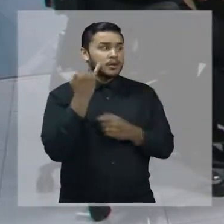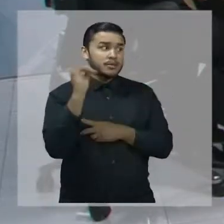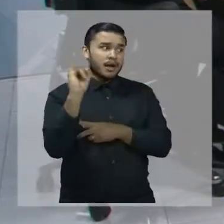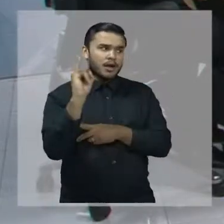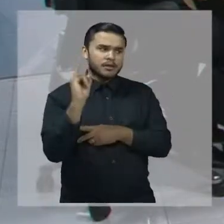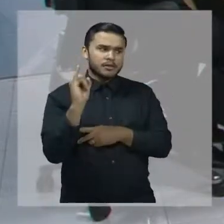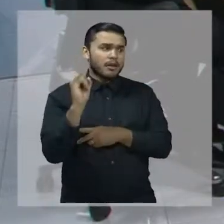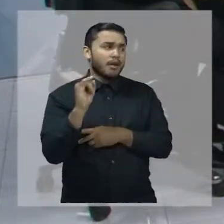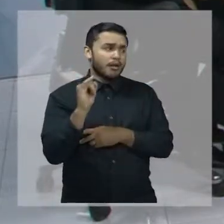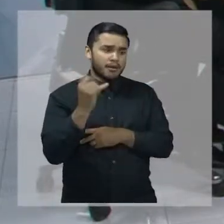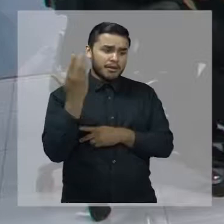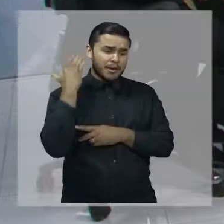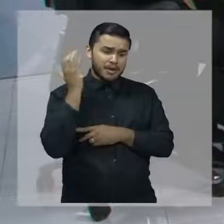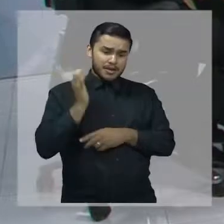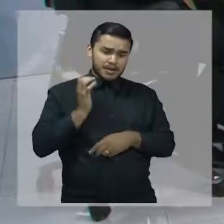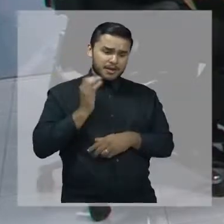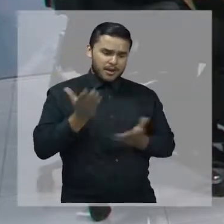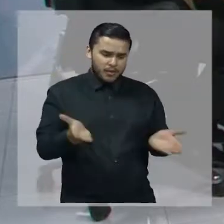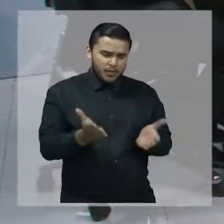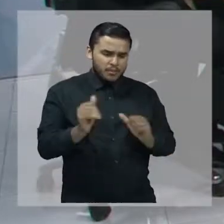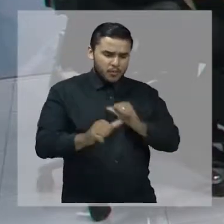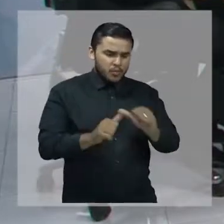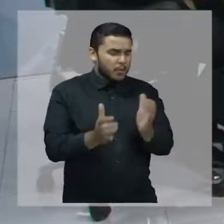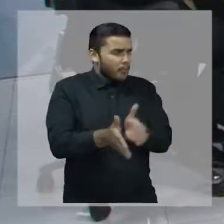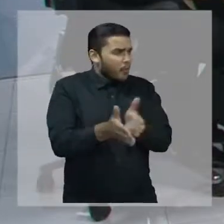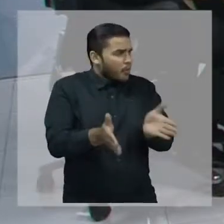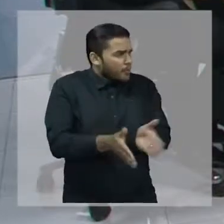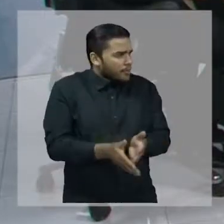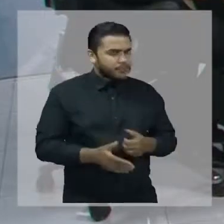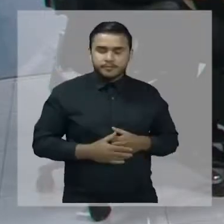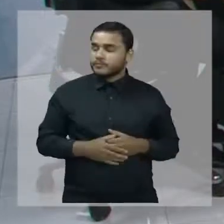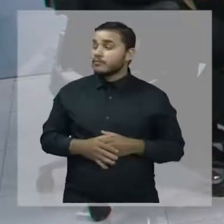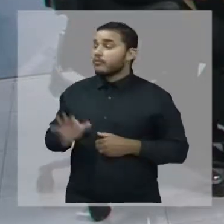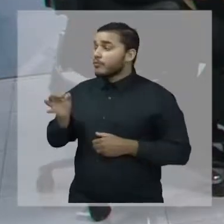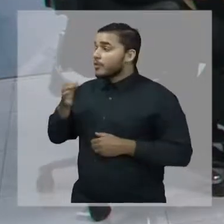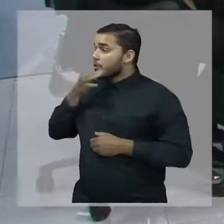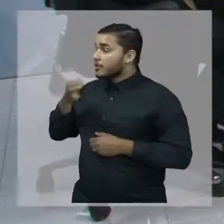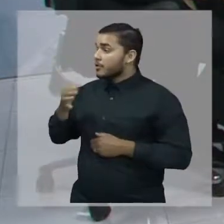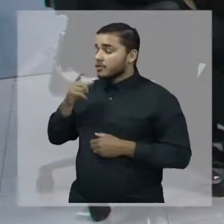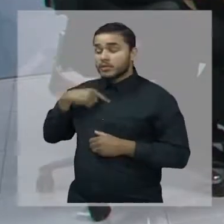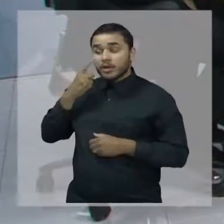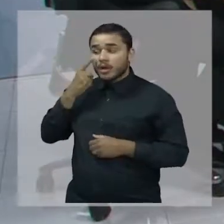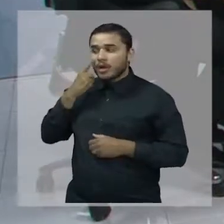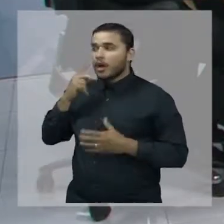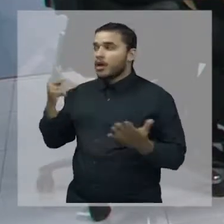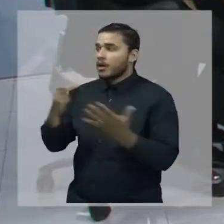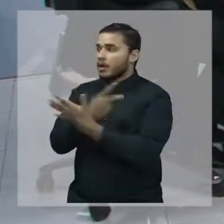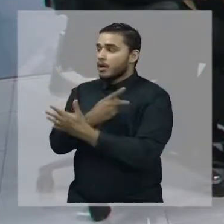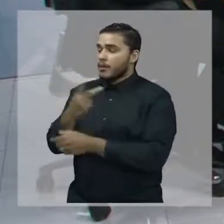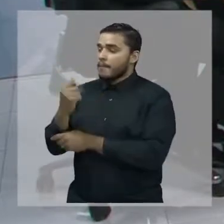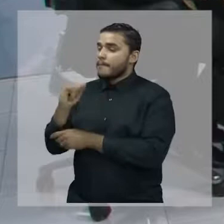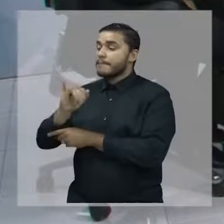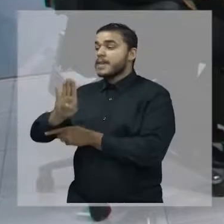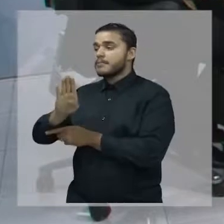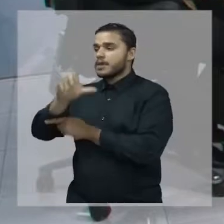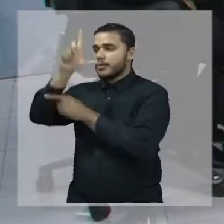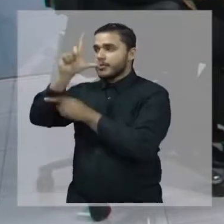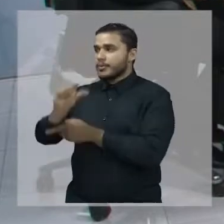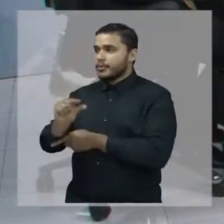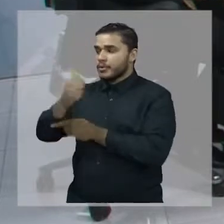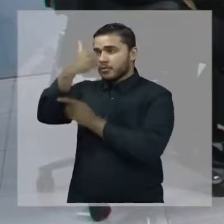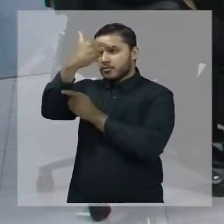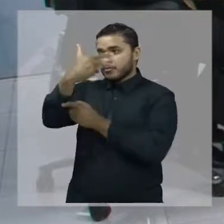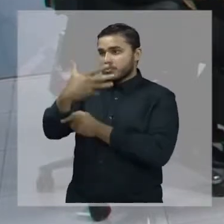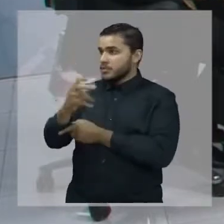que reduziu o PIB da Itália, que era o quinto do mundo, ou seja, porque perseguiu as empresas italianas e, assim como